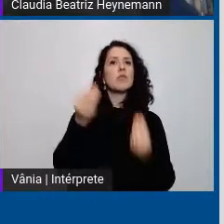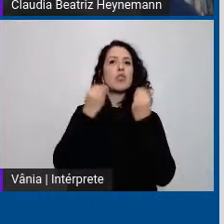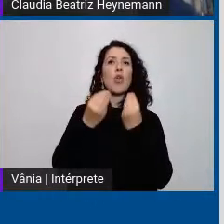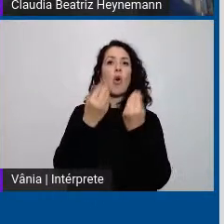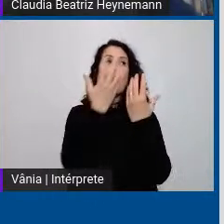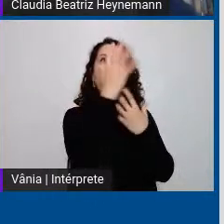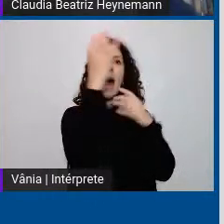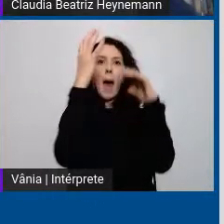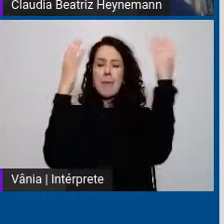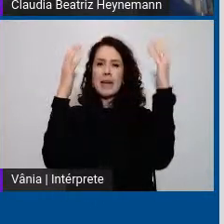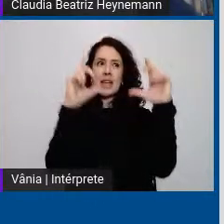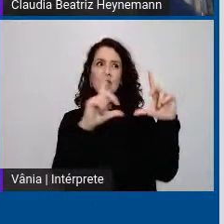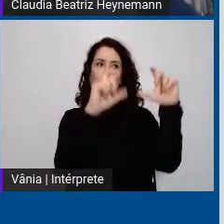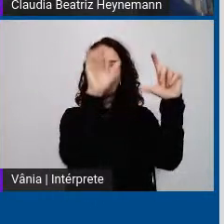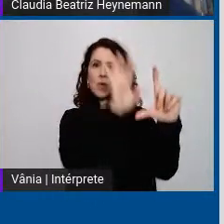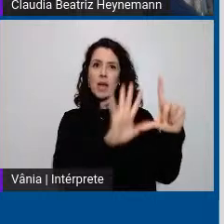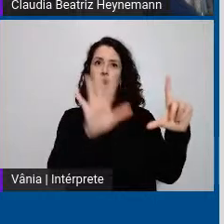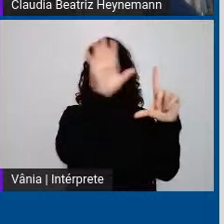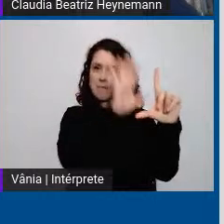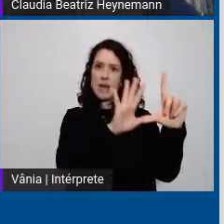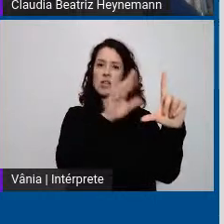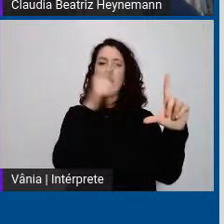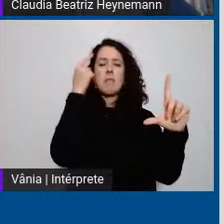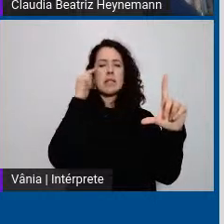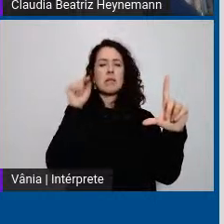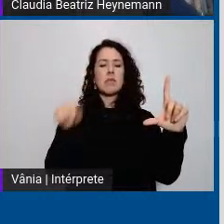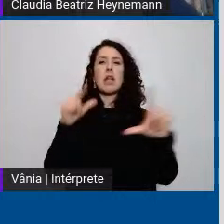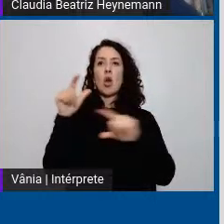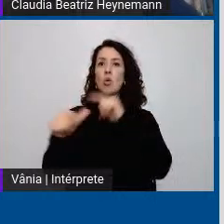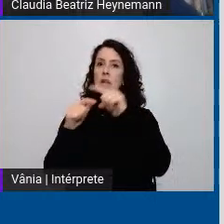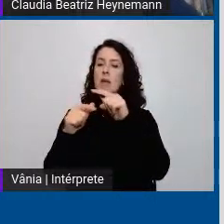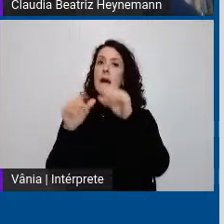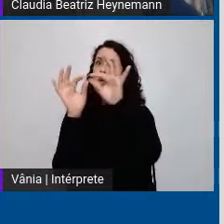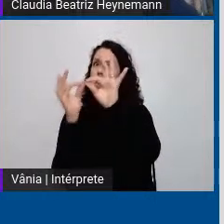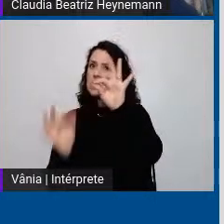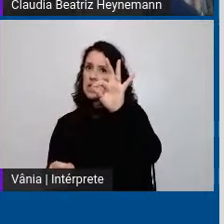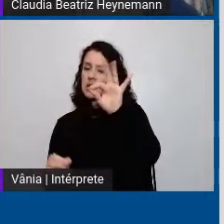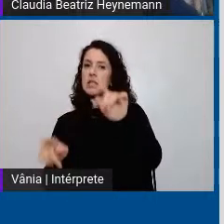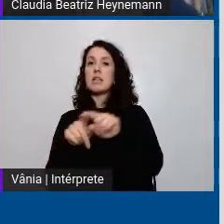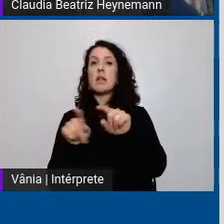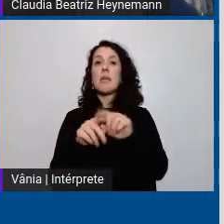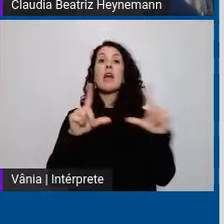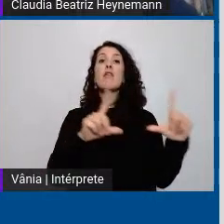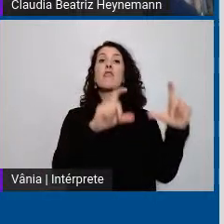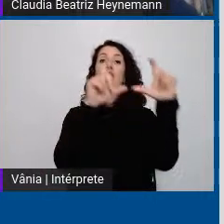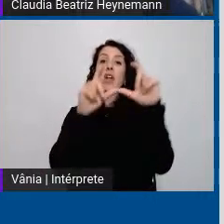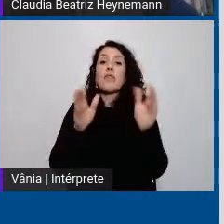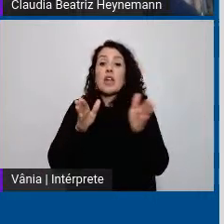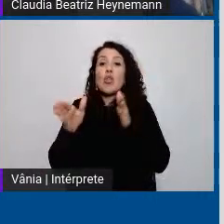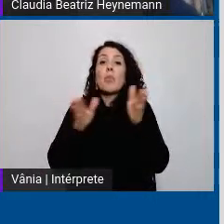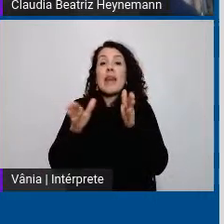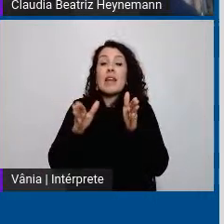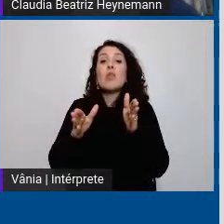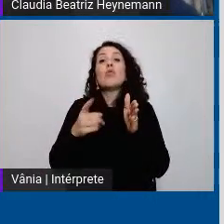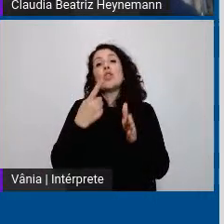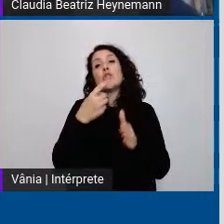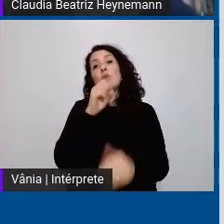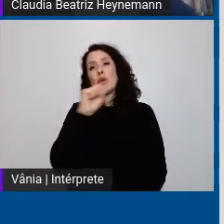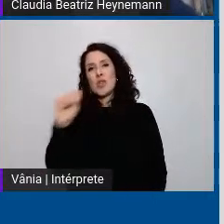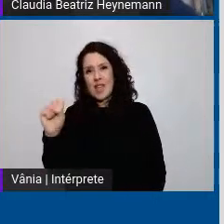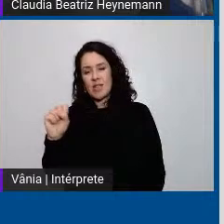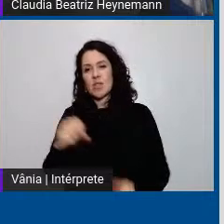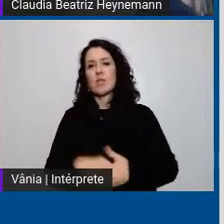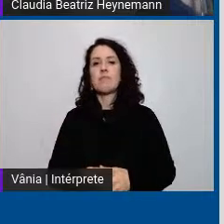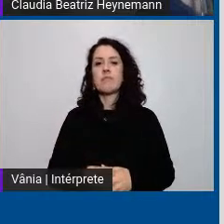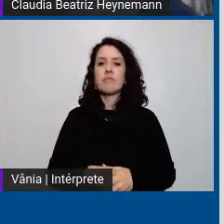que conhecemos da extensa produção de Ferrez e da fotografia oitocentista brasileira. A construção desses interstícios